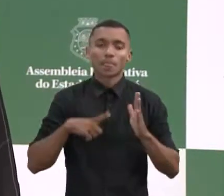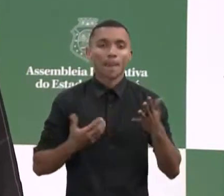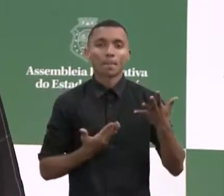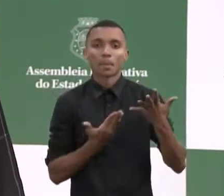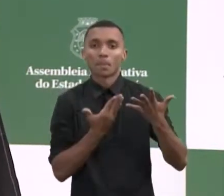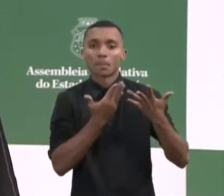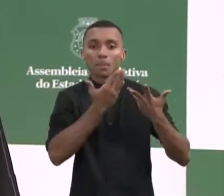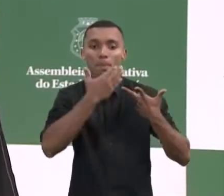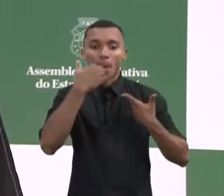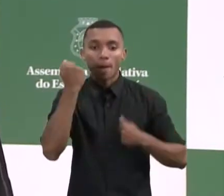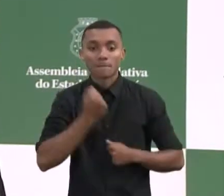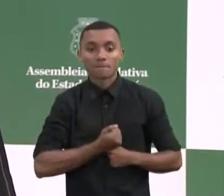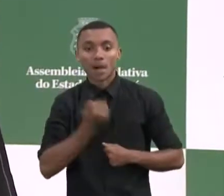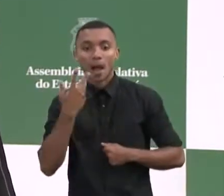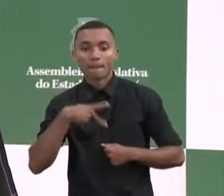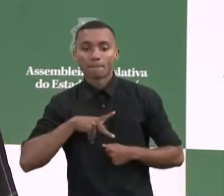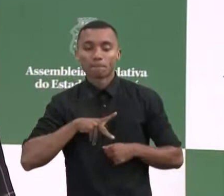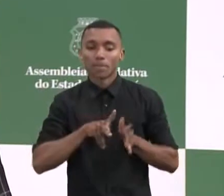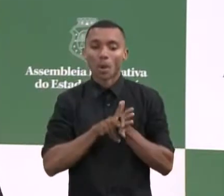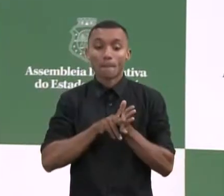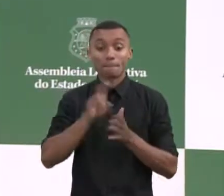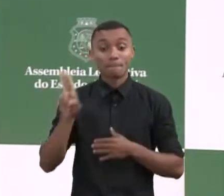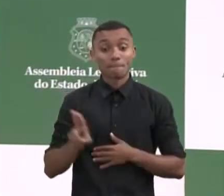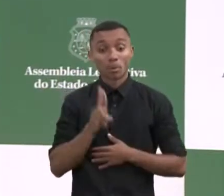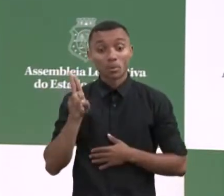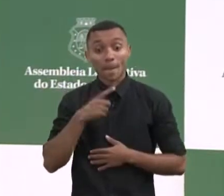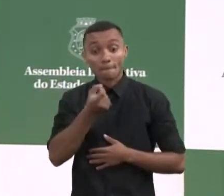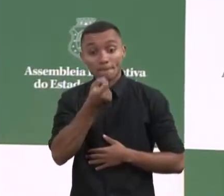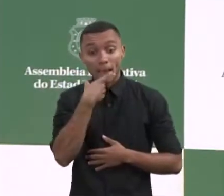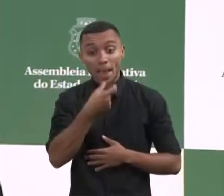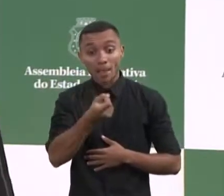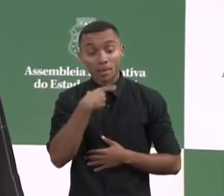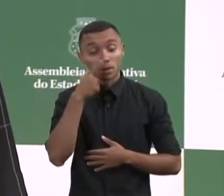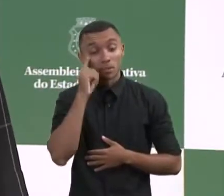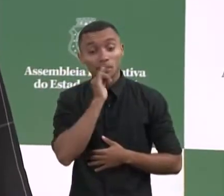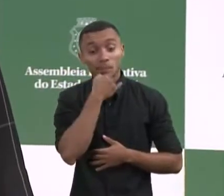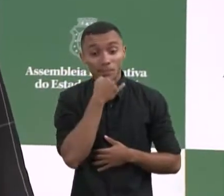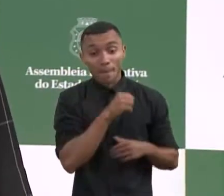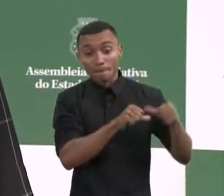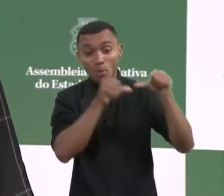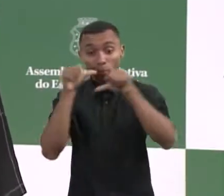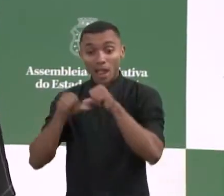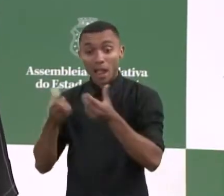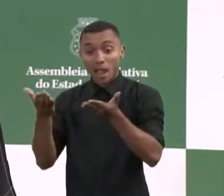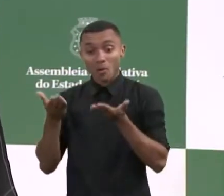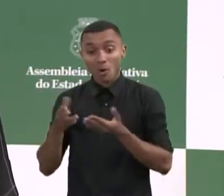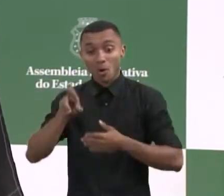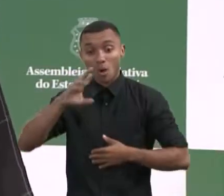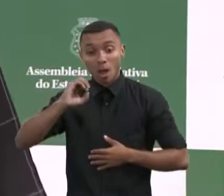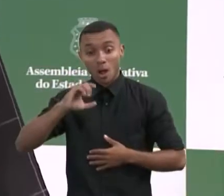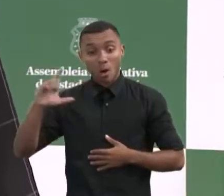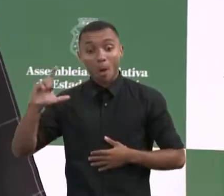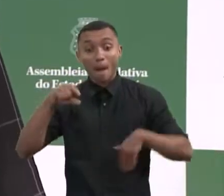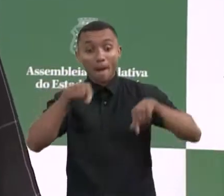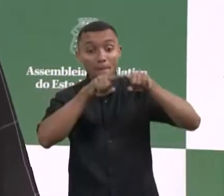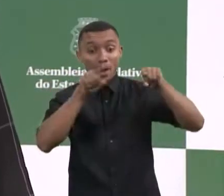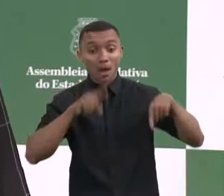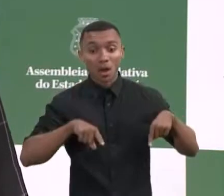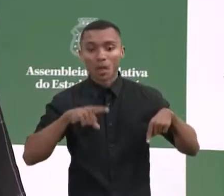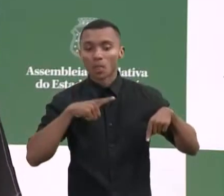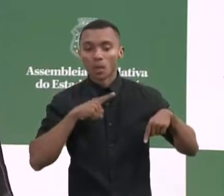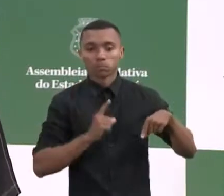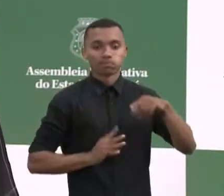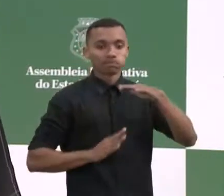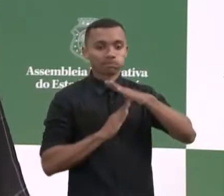diversos procedimentos, medicamentos listados. Com a mudança para o rol taxativo, os planos vão poder se basear